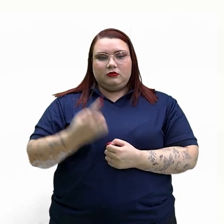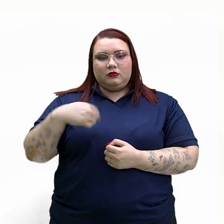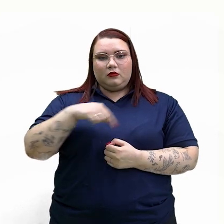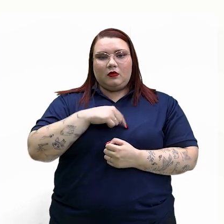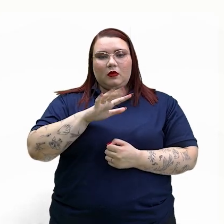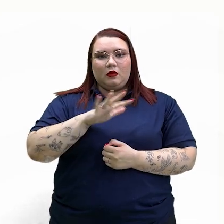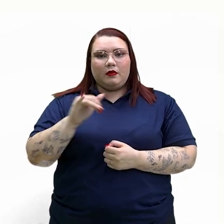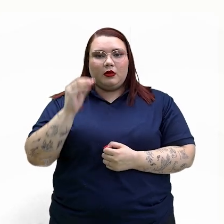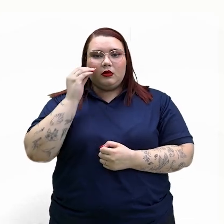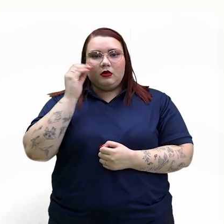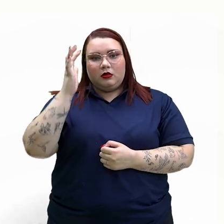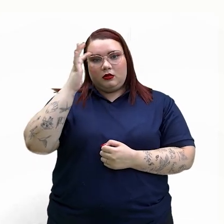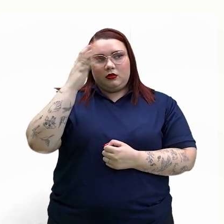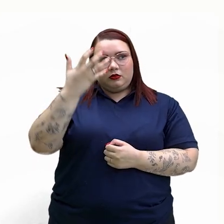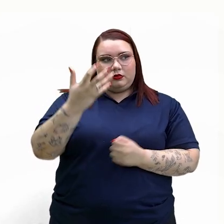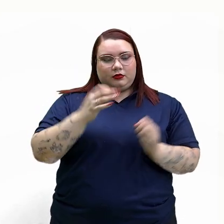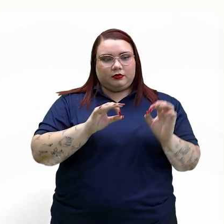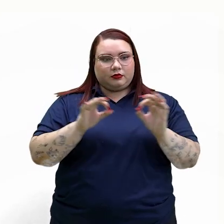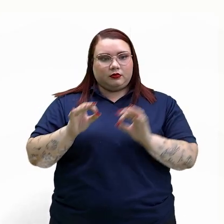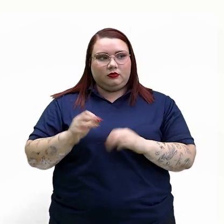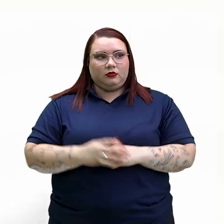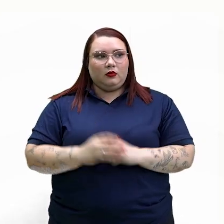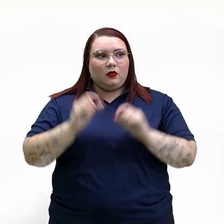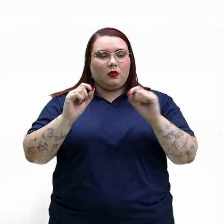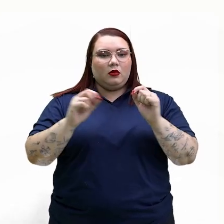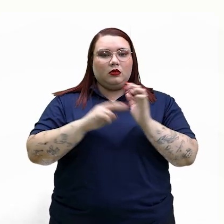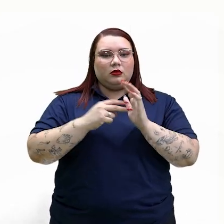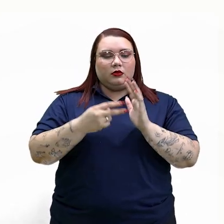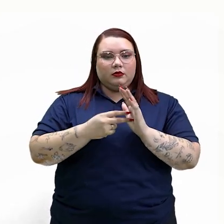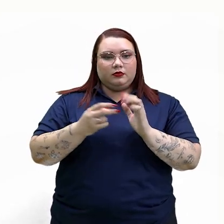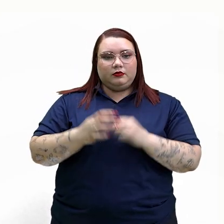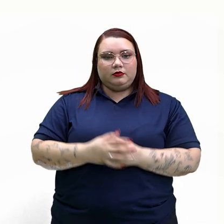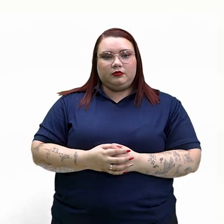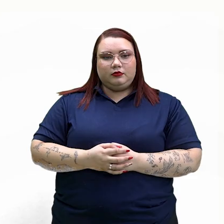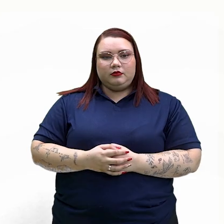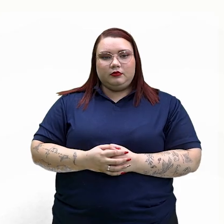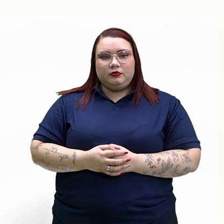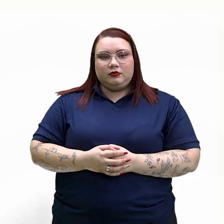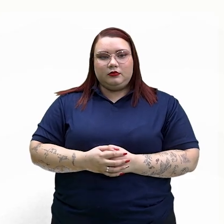lá resolver essa questão agora. O que é que ele disse? Ele disse, ó,